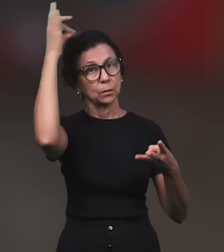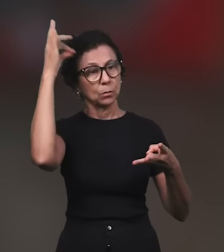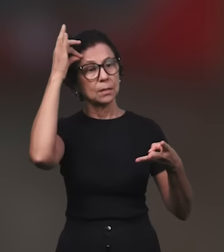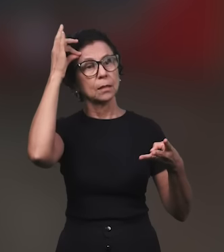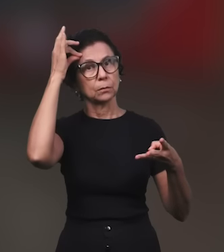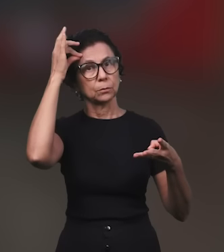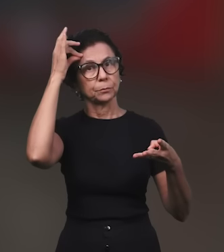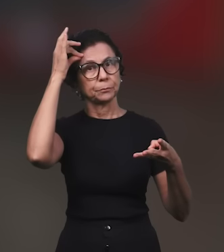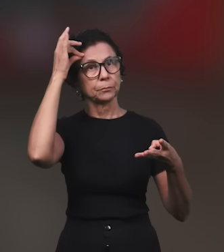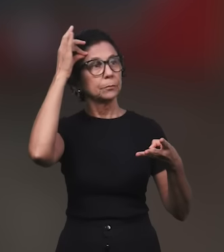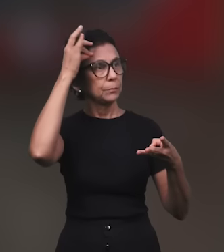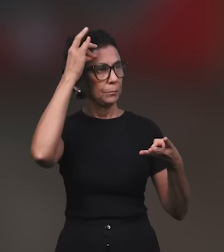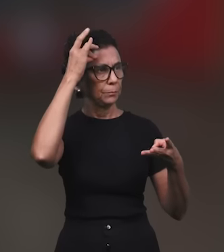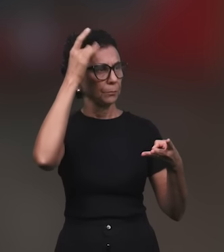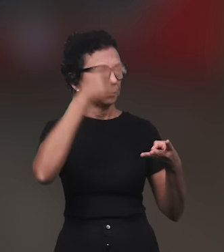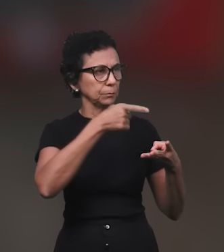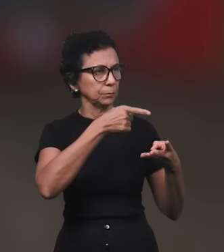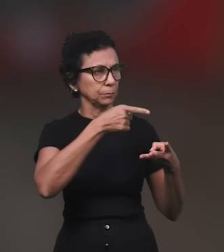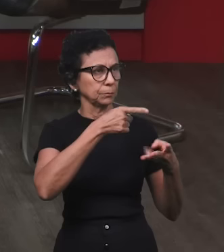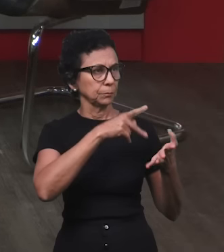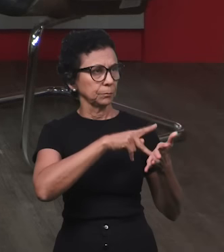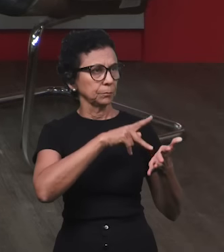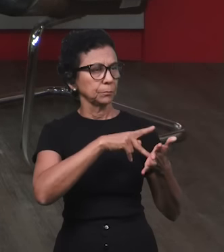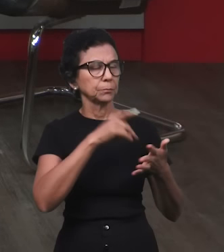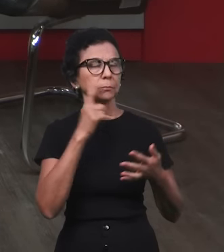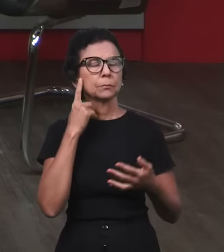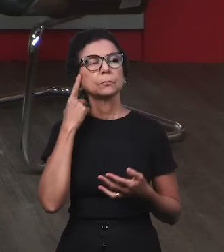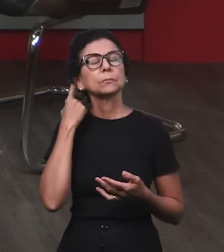Santo, né?